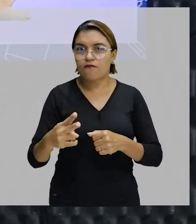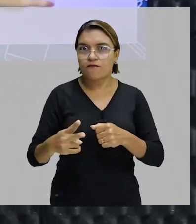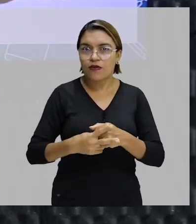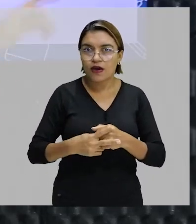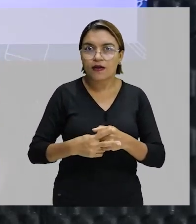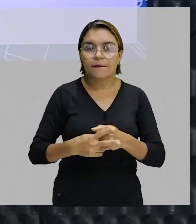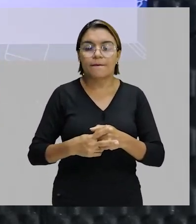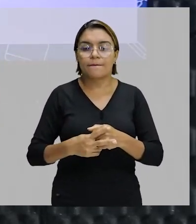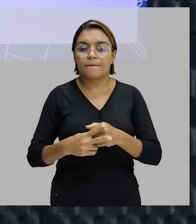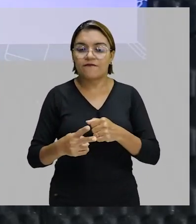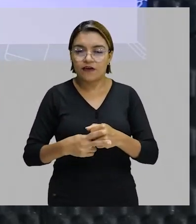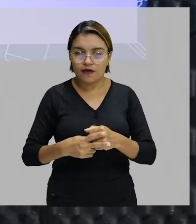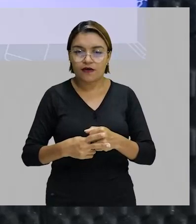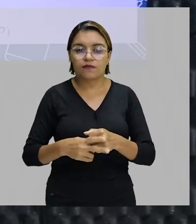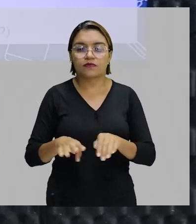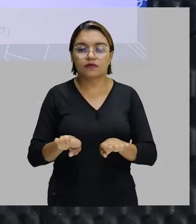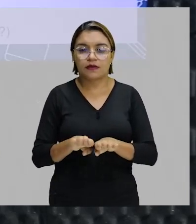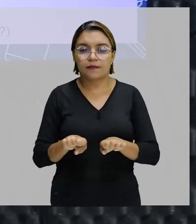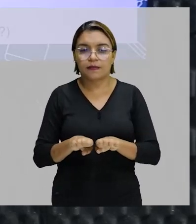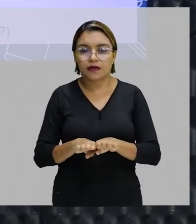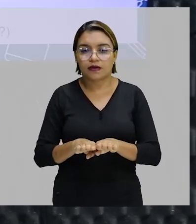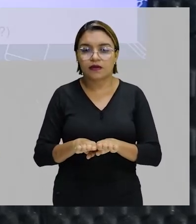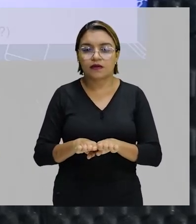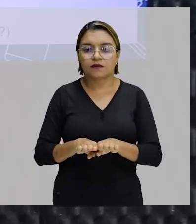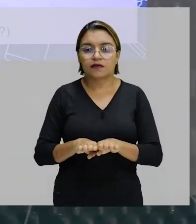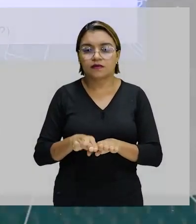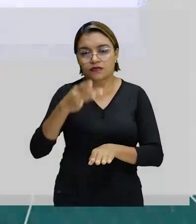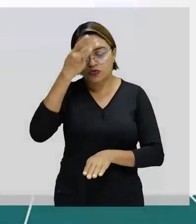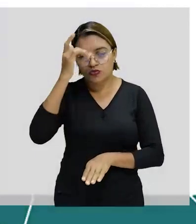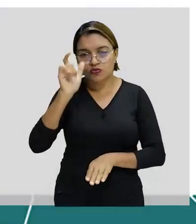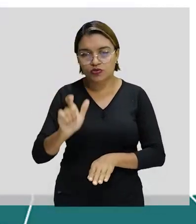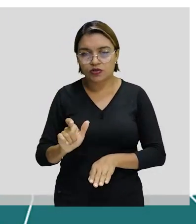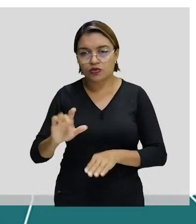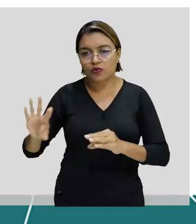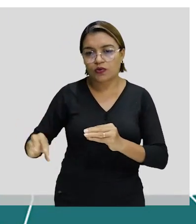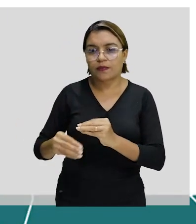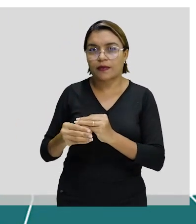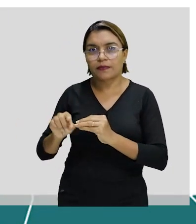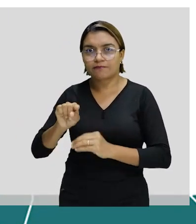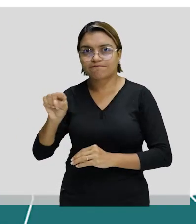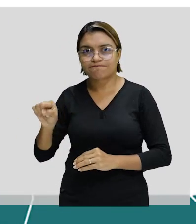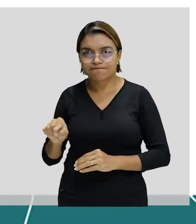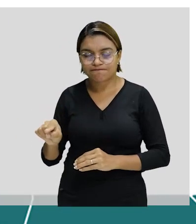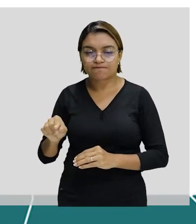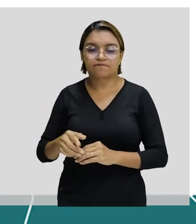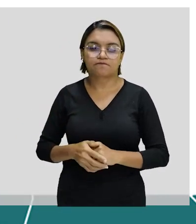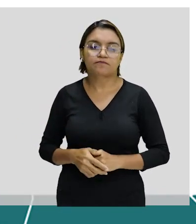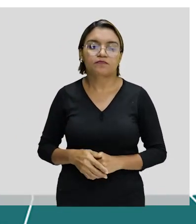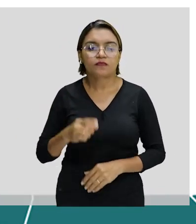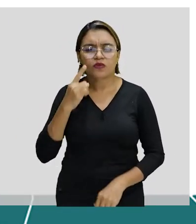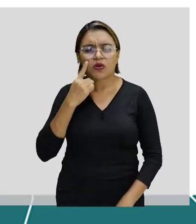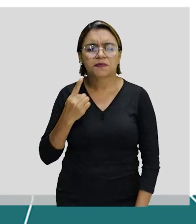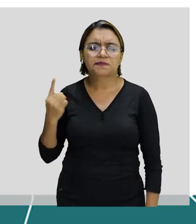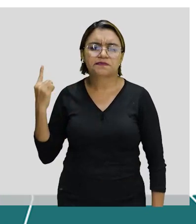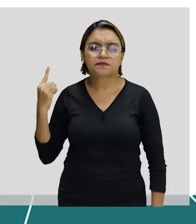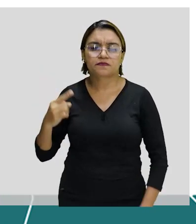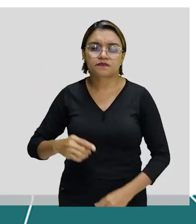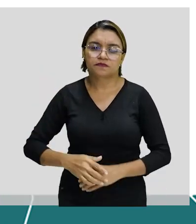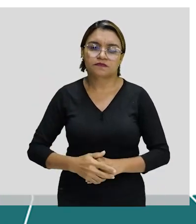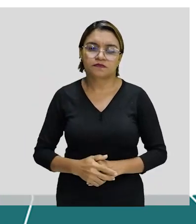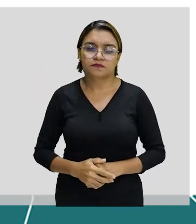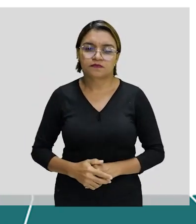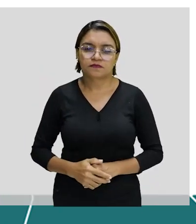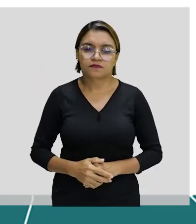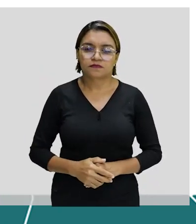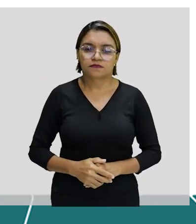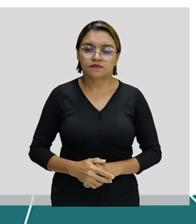passado, complemento e o ponto de interrogação. Had the man drowned before the